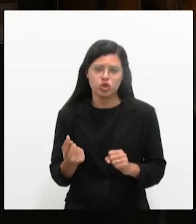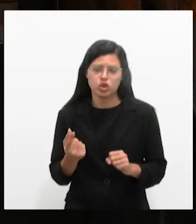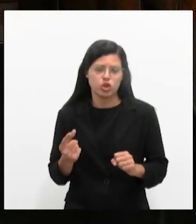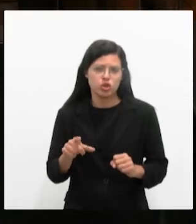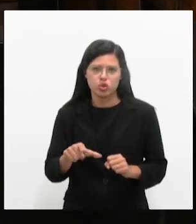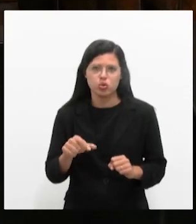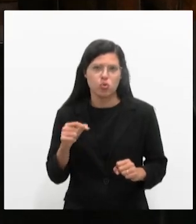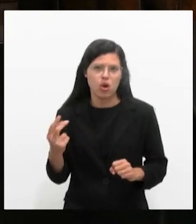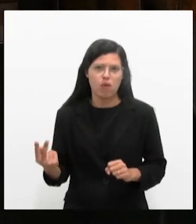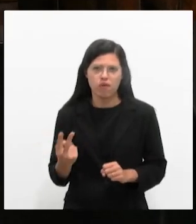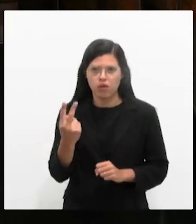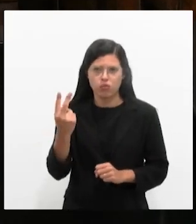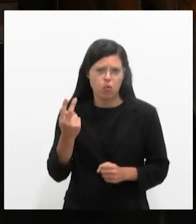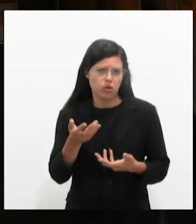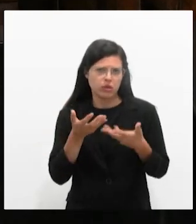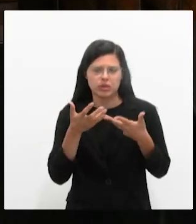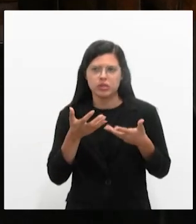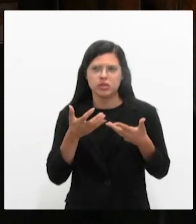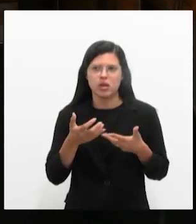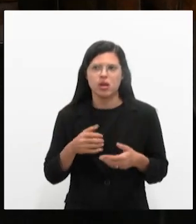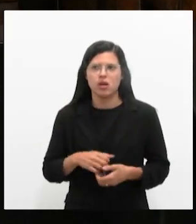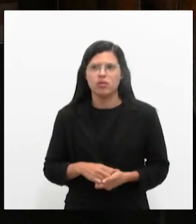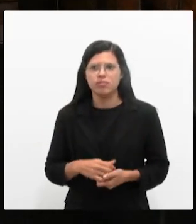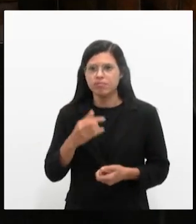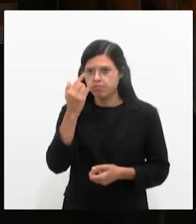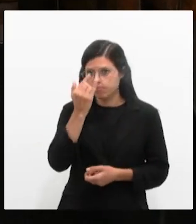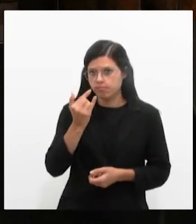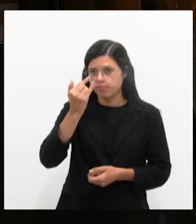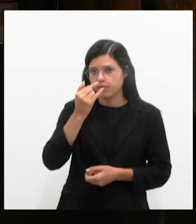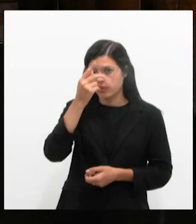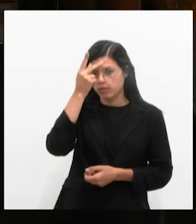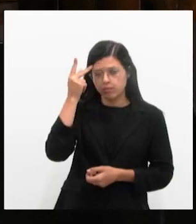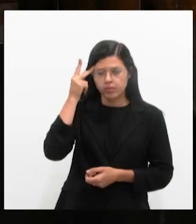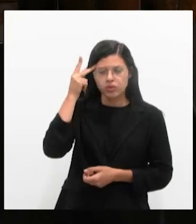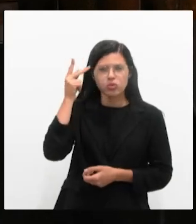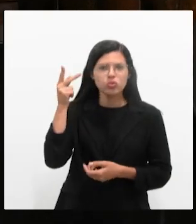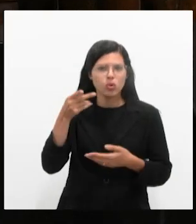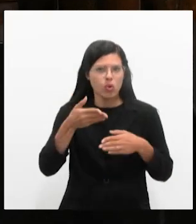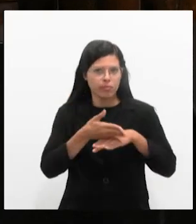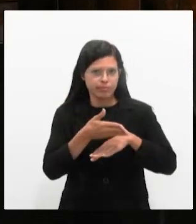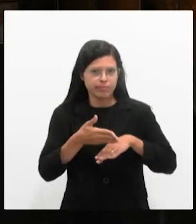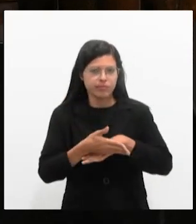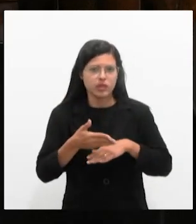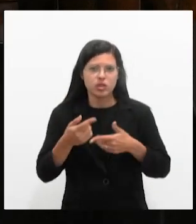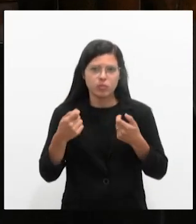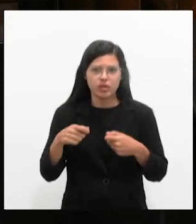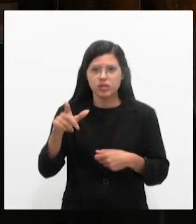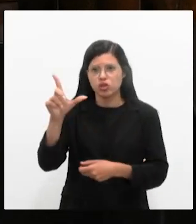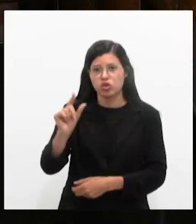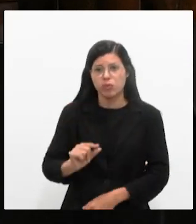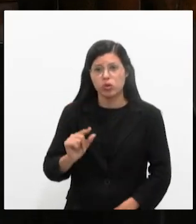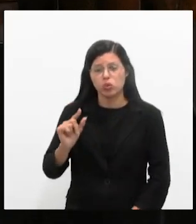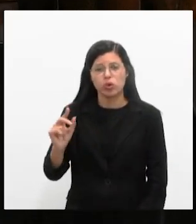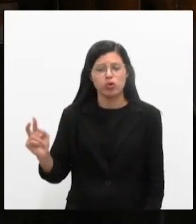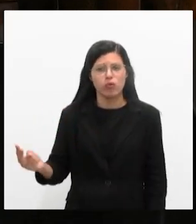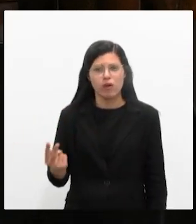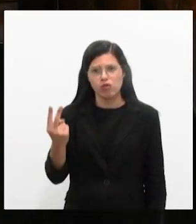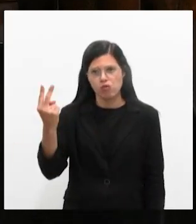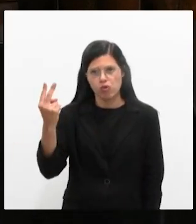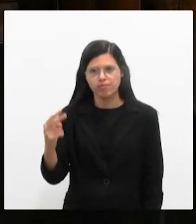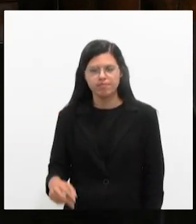quiser. E para ele atrair demanda, ele tem que baixar a tarifa. Volto a